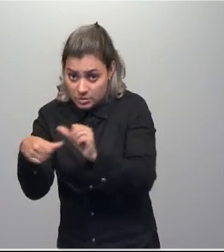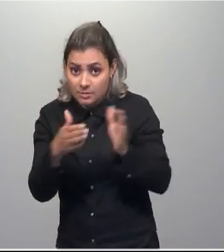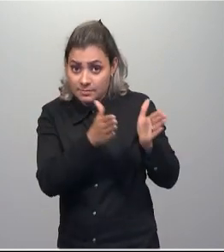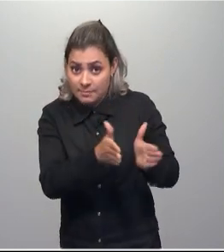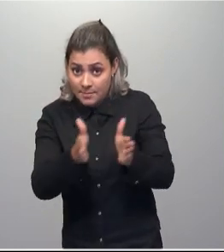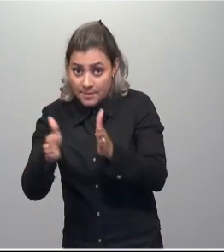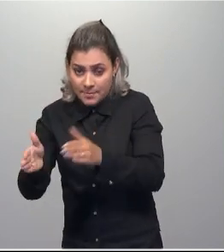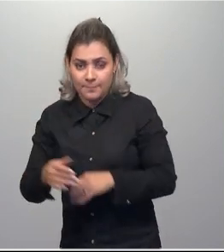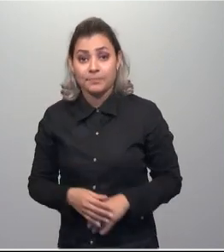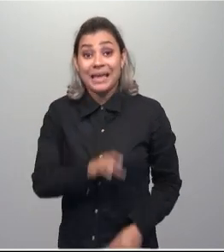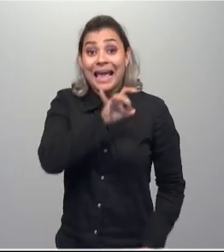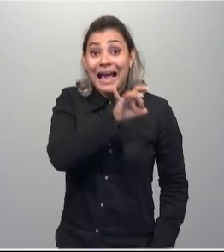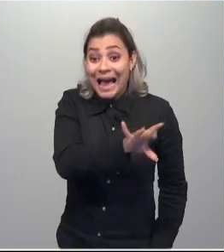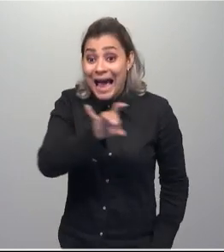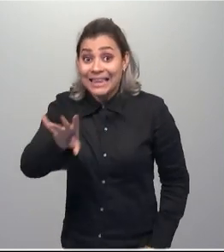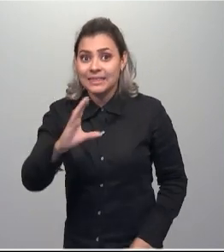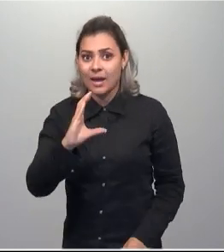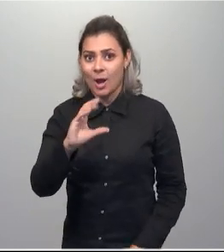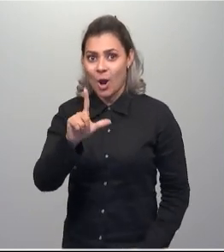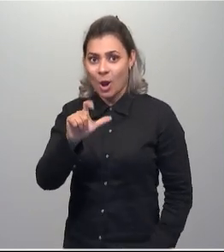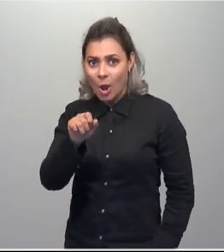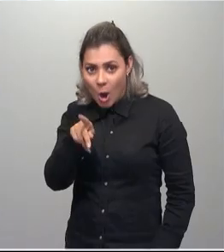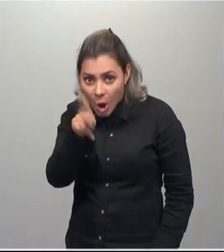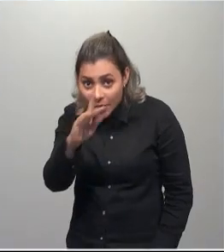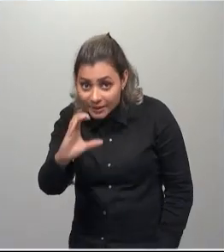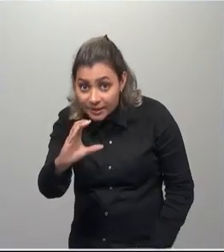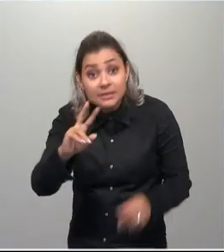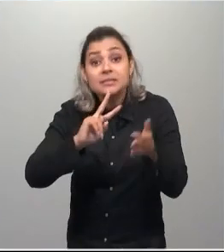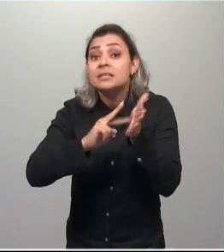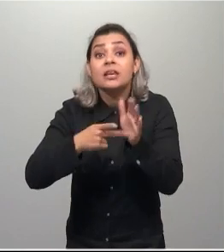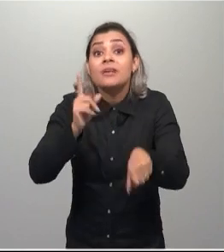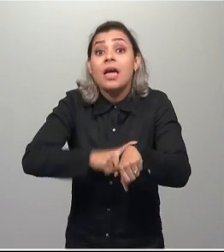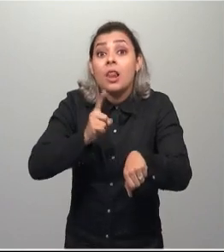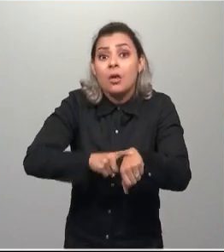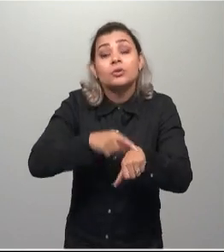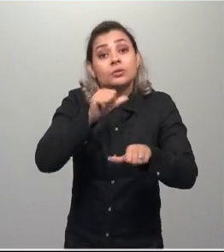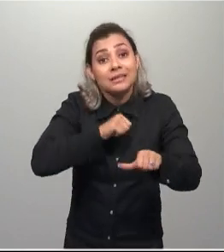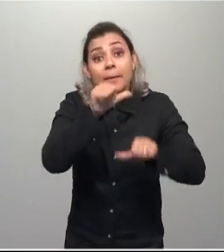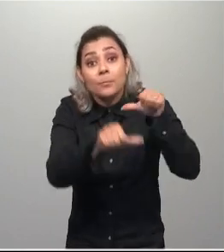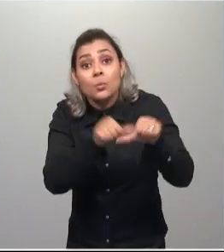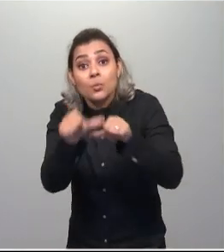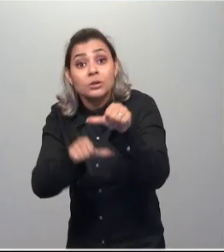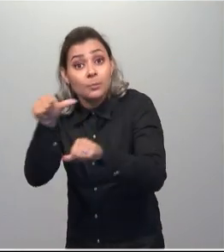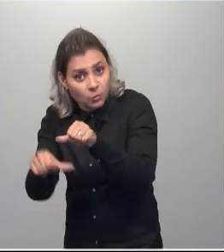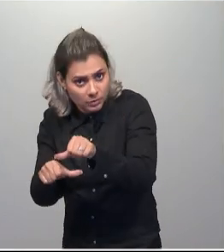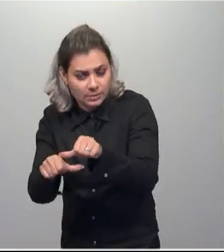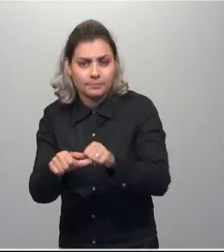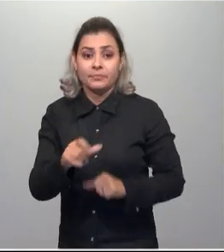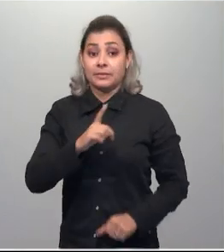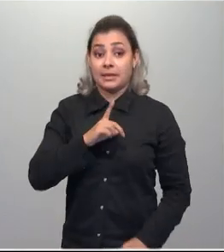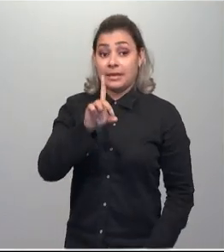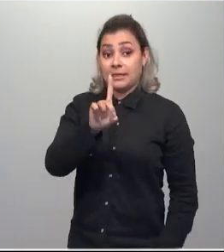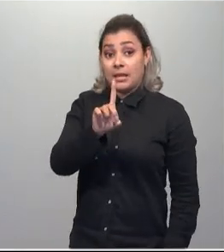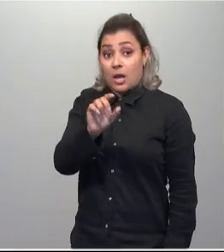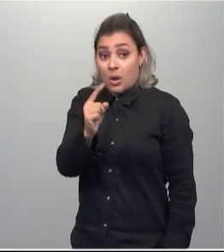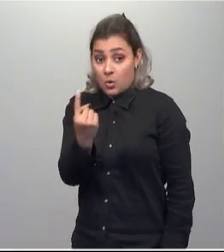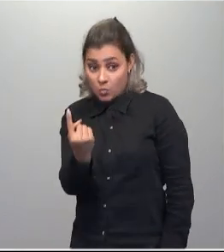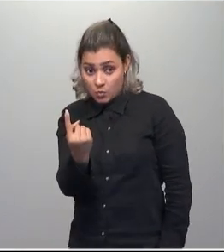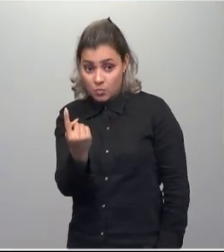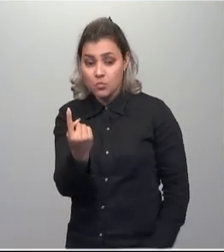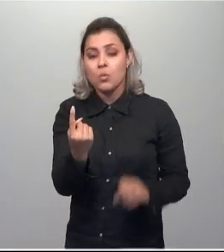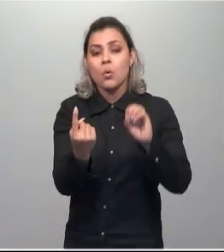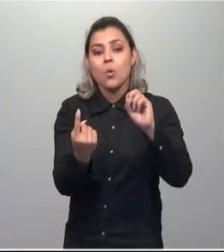cada clock eu tenho uma modificação então peguei aqui a síntese da função de um que é que um